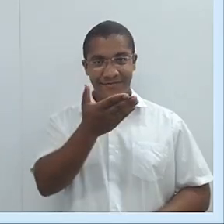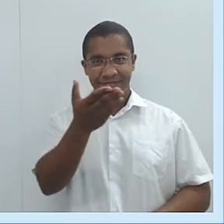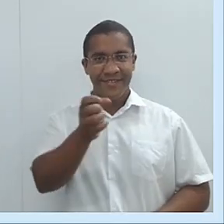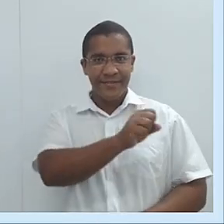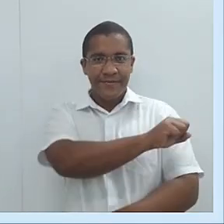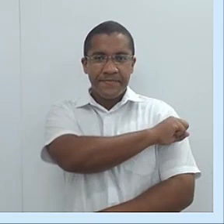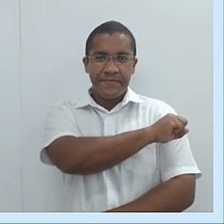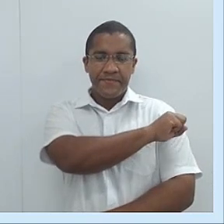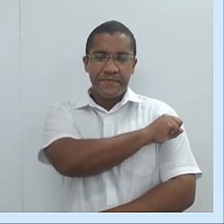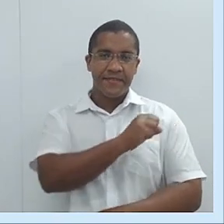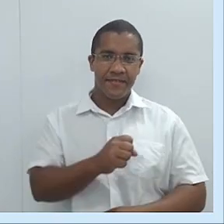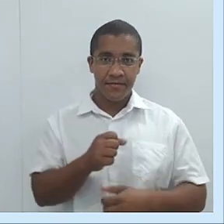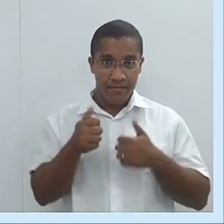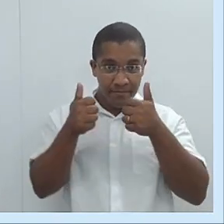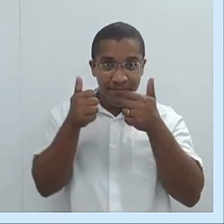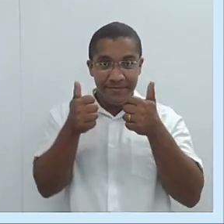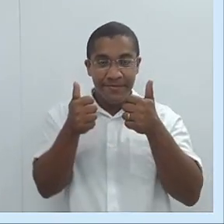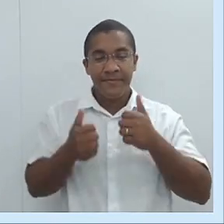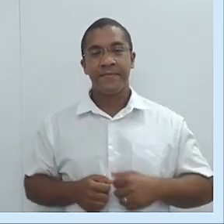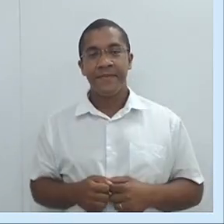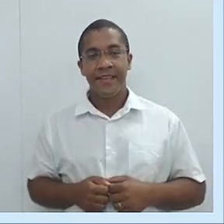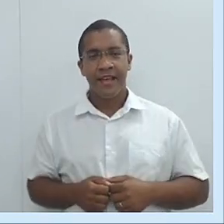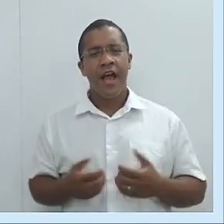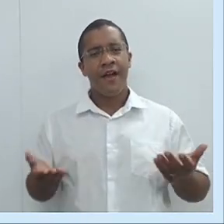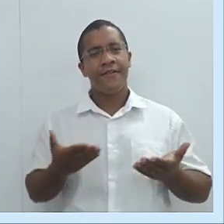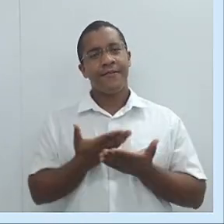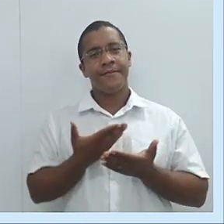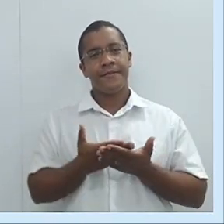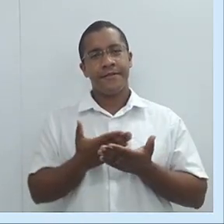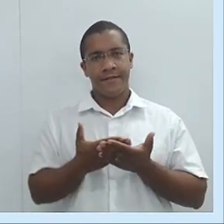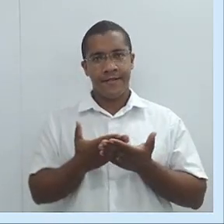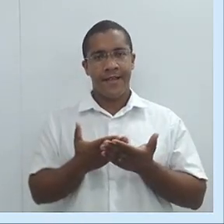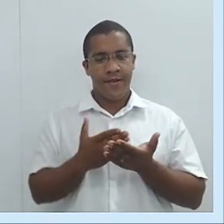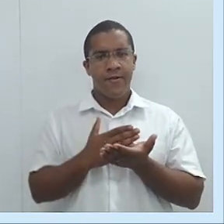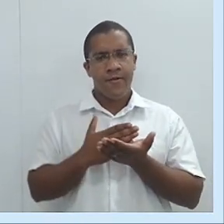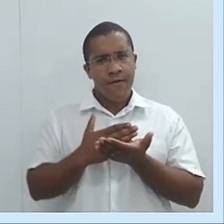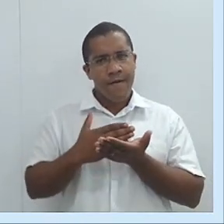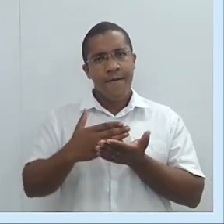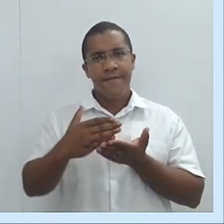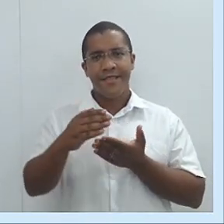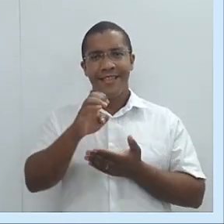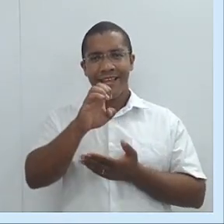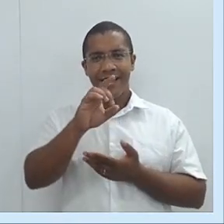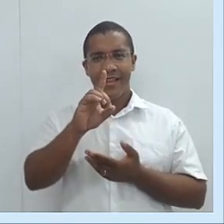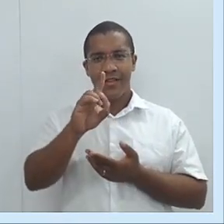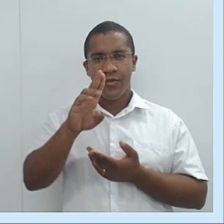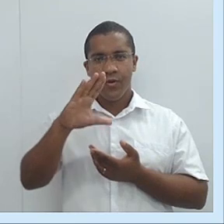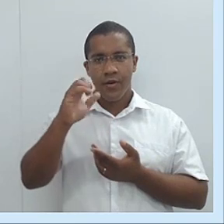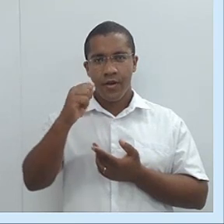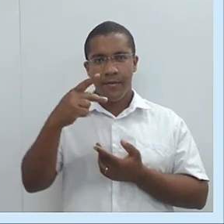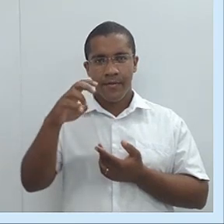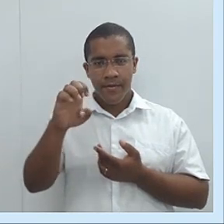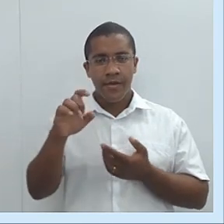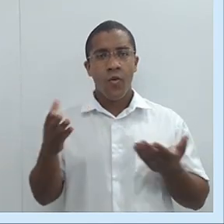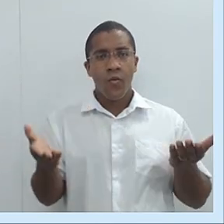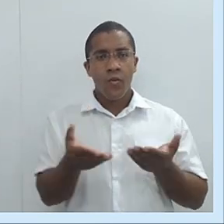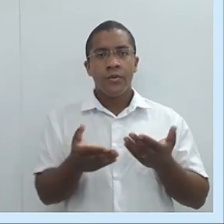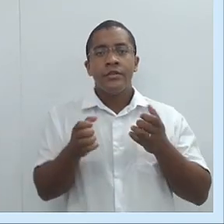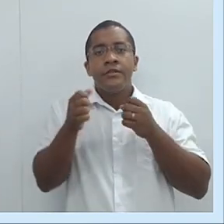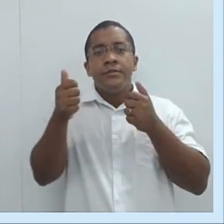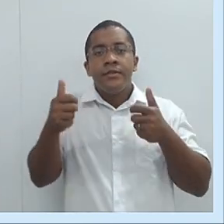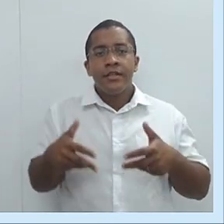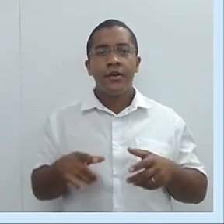E aí, galerinha do oitavo ano, tudo bem? Bora começar mais uma aula do EducaPE. Hoje eu vou falar